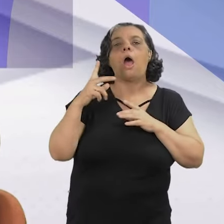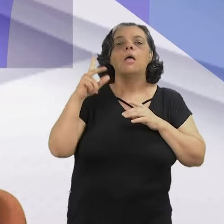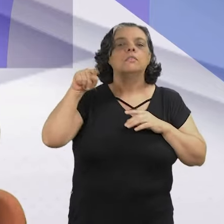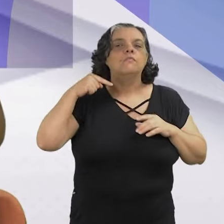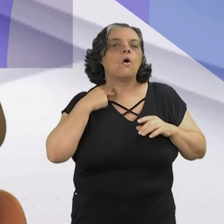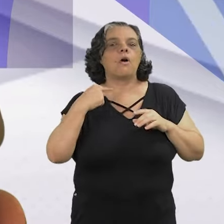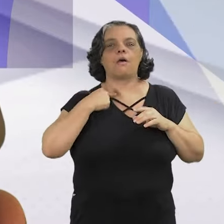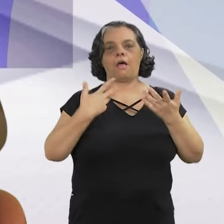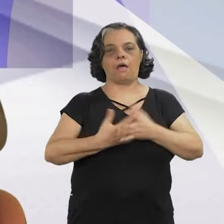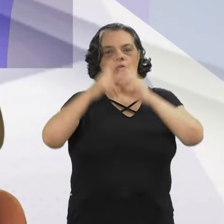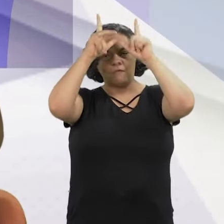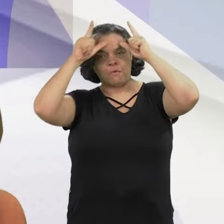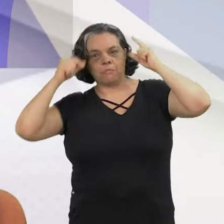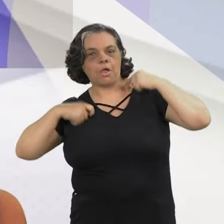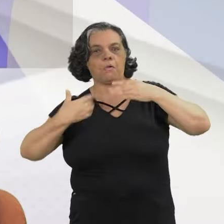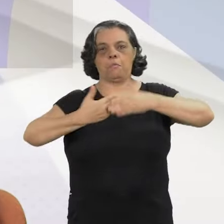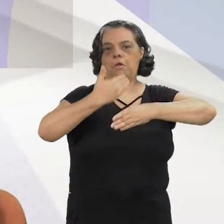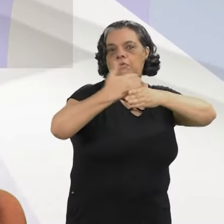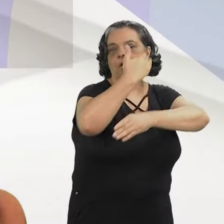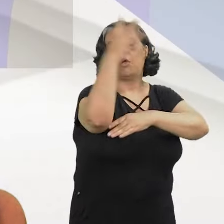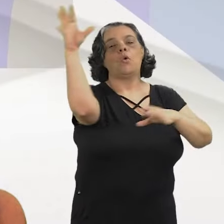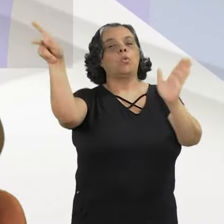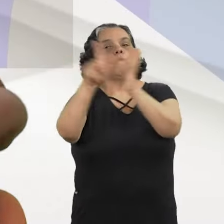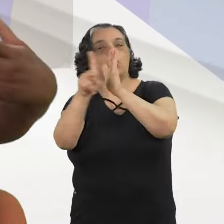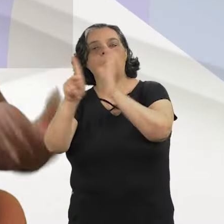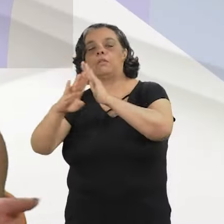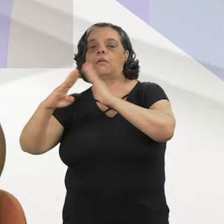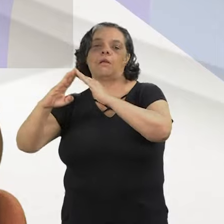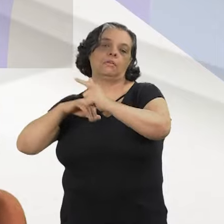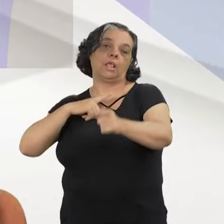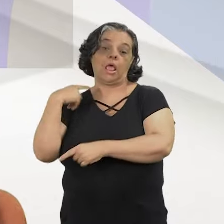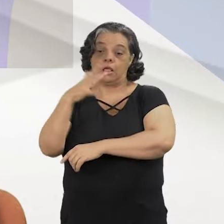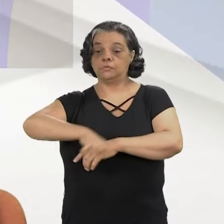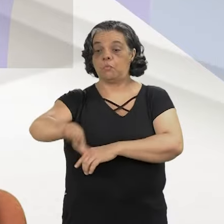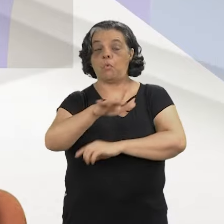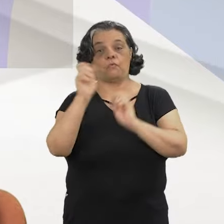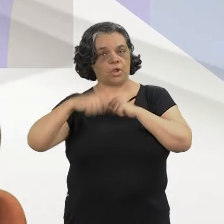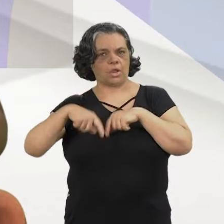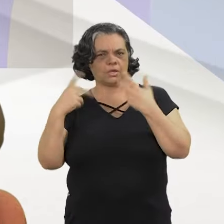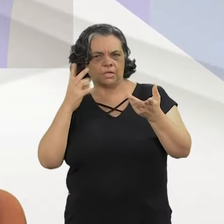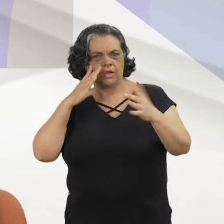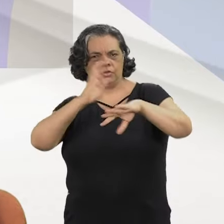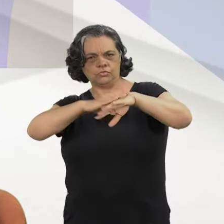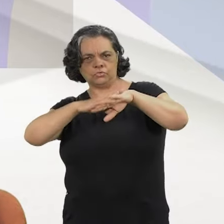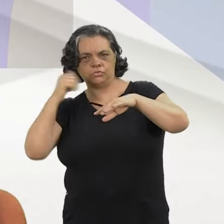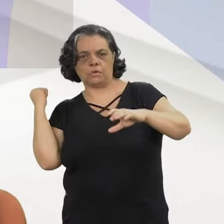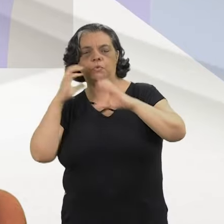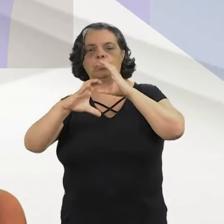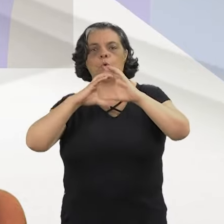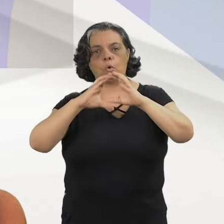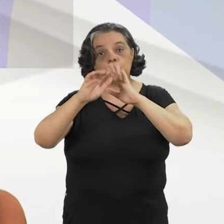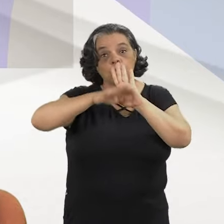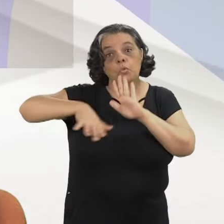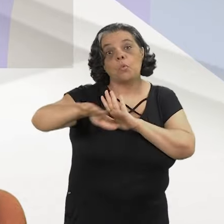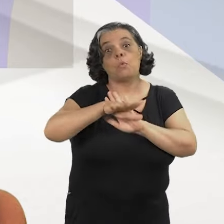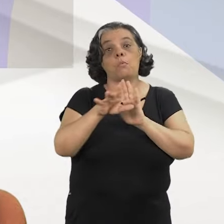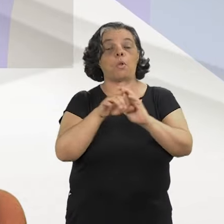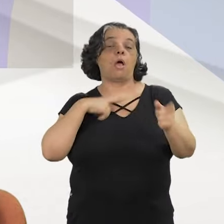enfermeiros pedreiros donas de casa e é esse povo né que a gente chama de comunicador